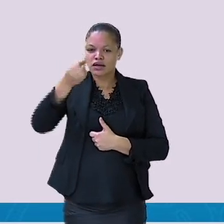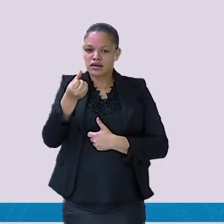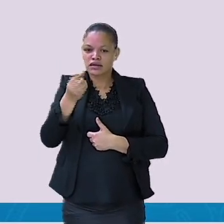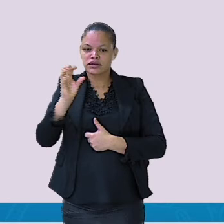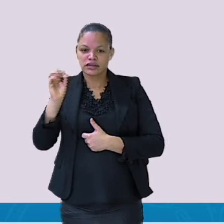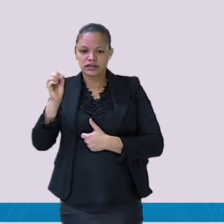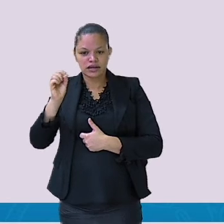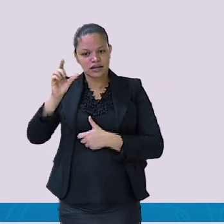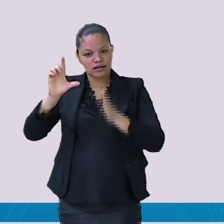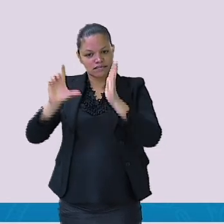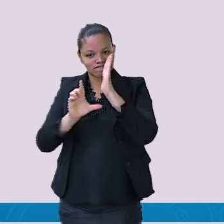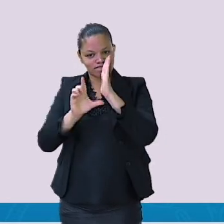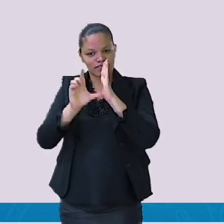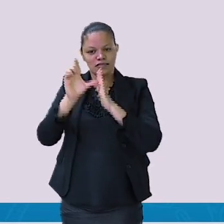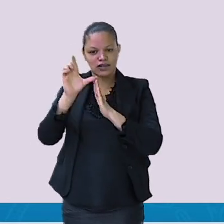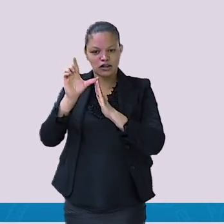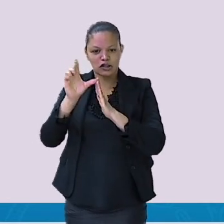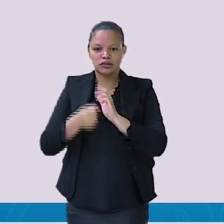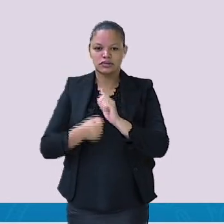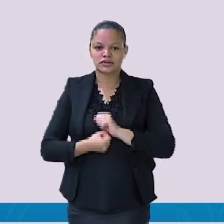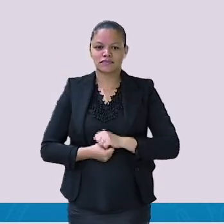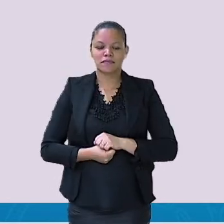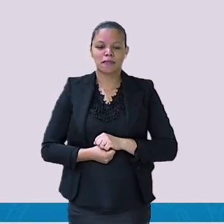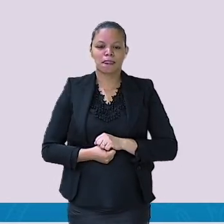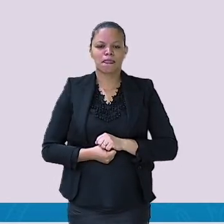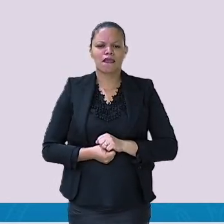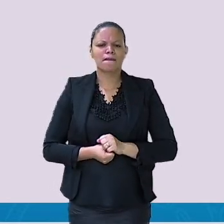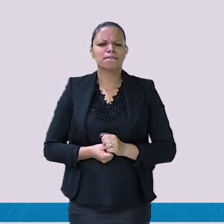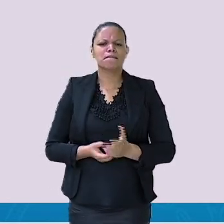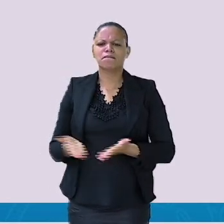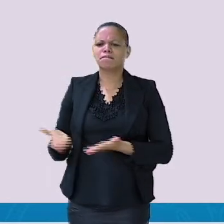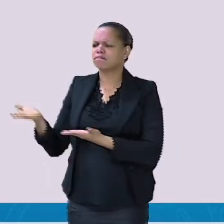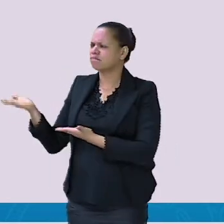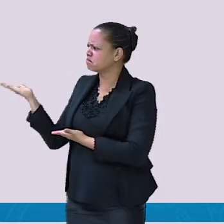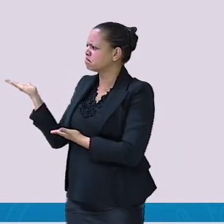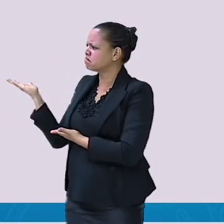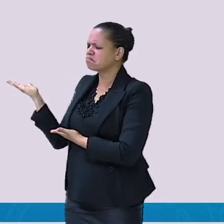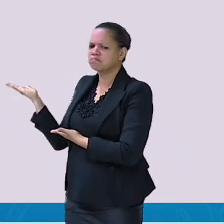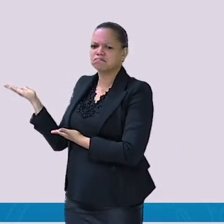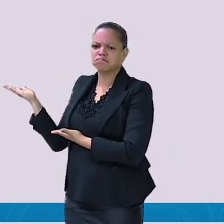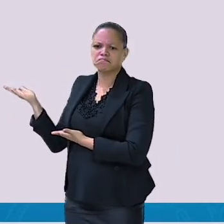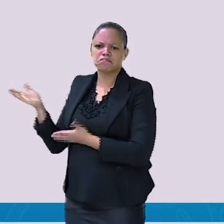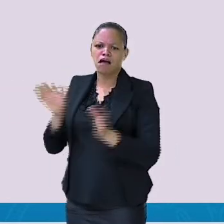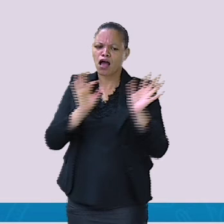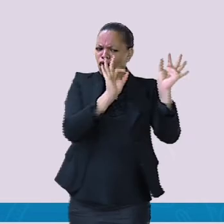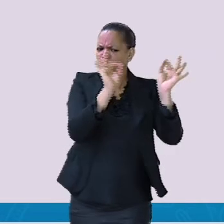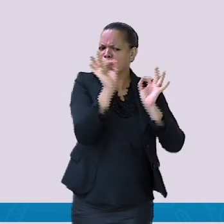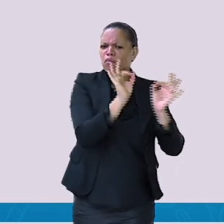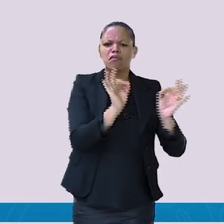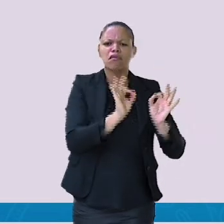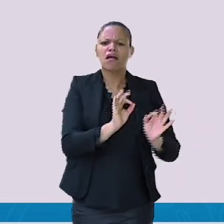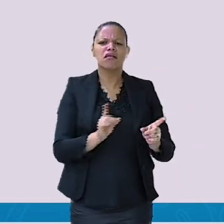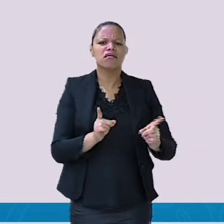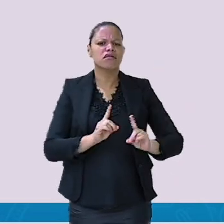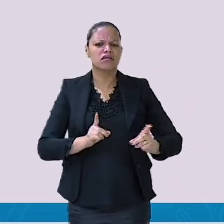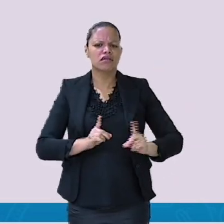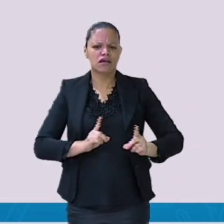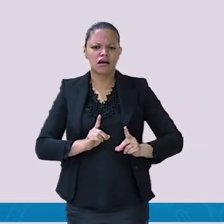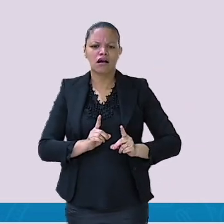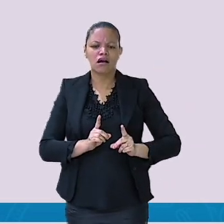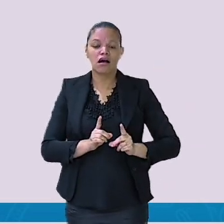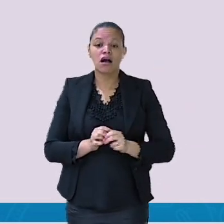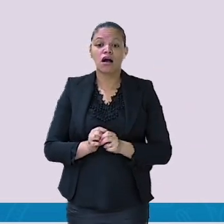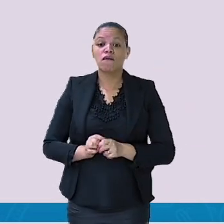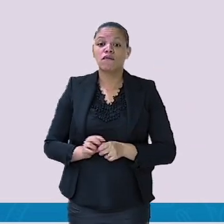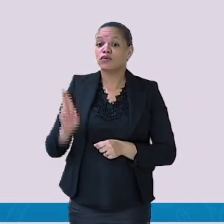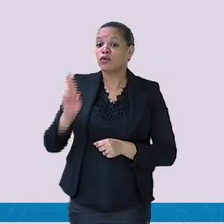0,560 litros. Neste caso aqui, para não ter que armar uma conta com números decimais,